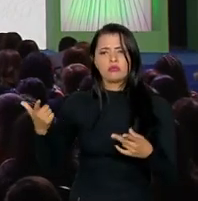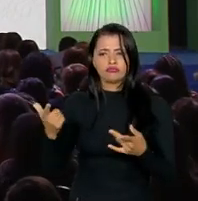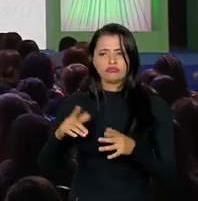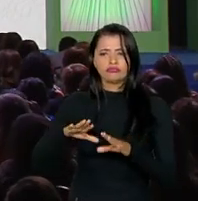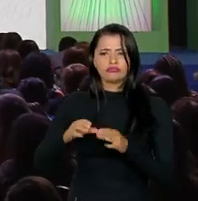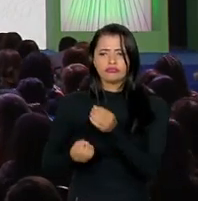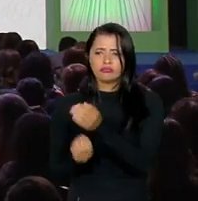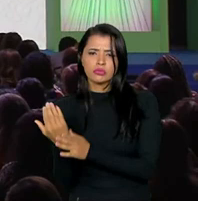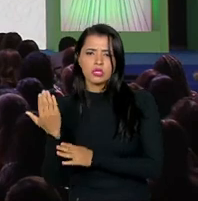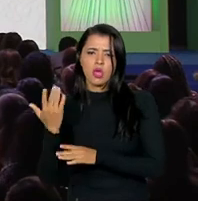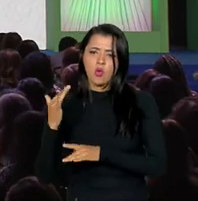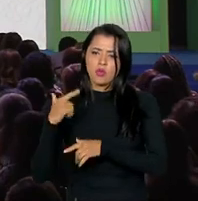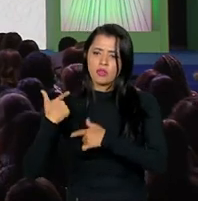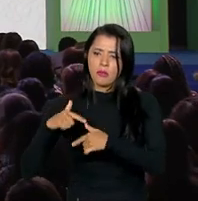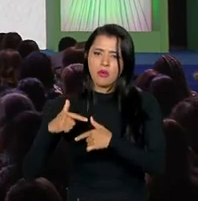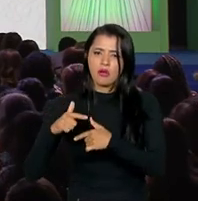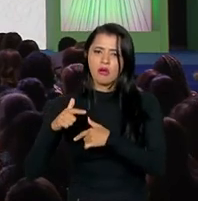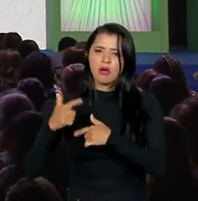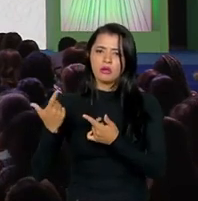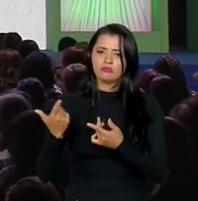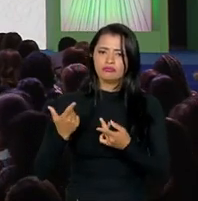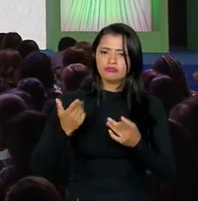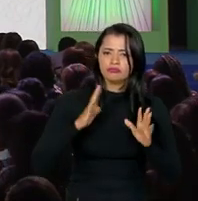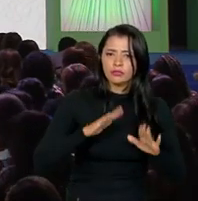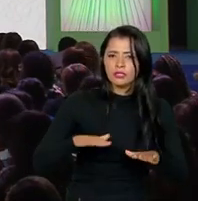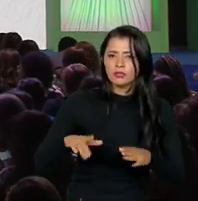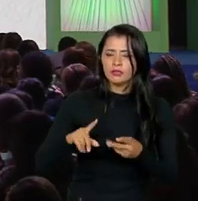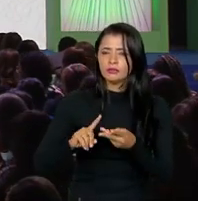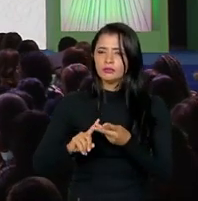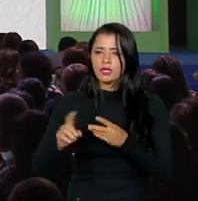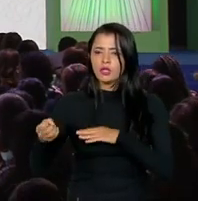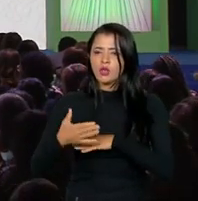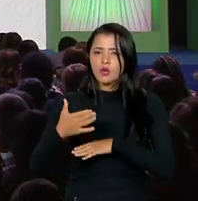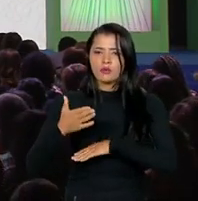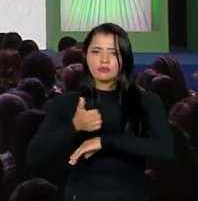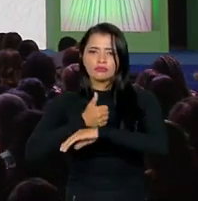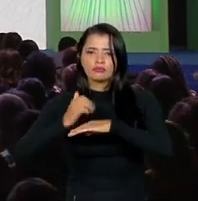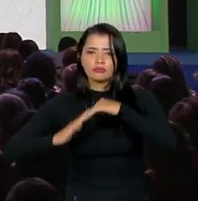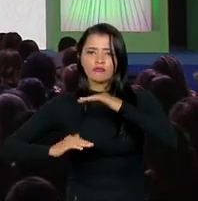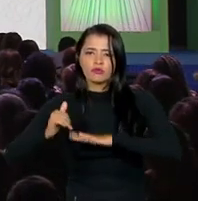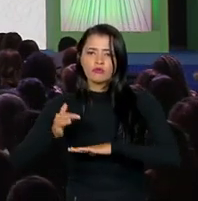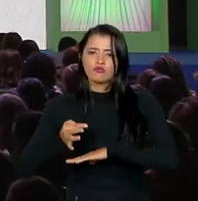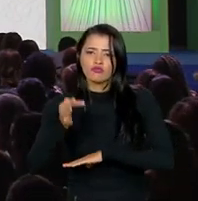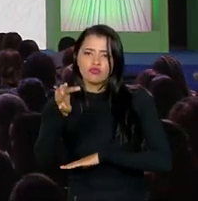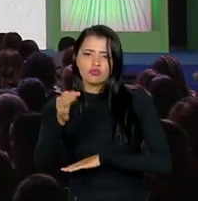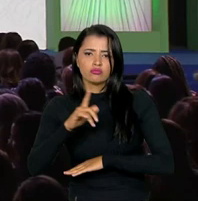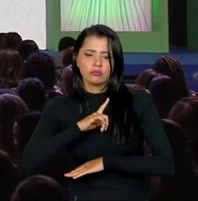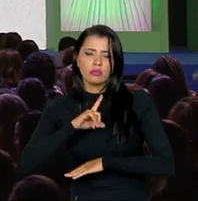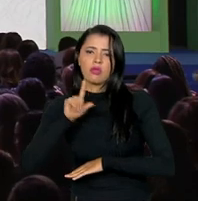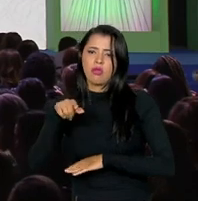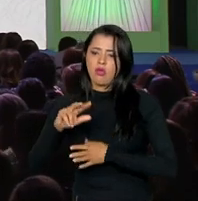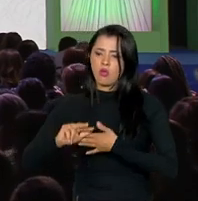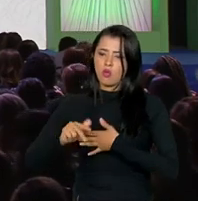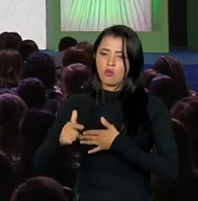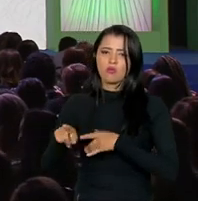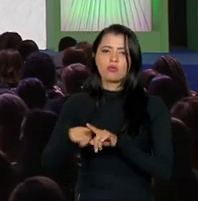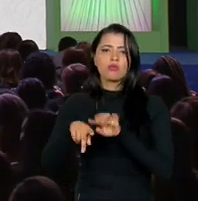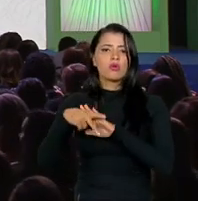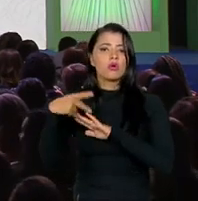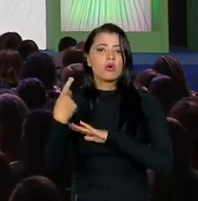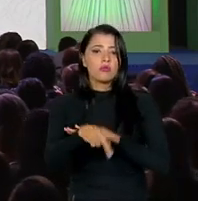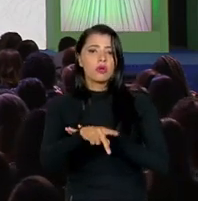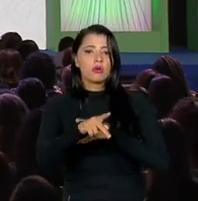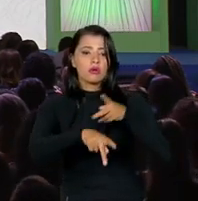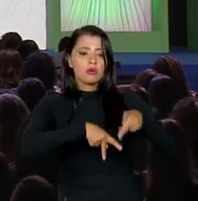formação de mão de obra, a formação das nossas crianças, as novas profissões do futuro, que são consequências, né, de